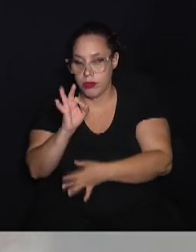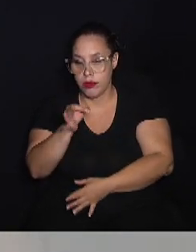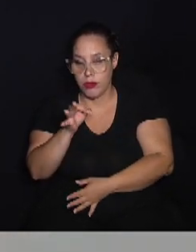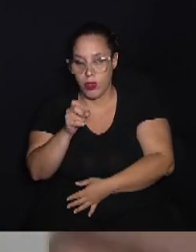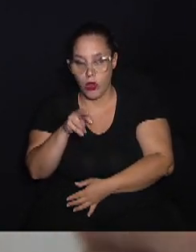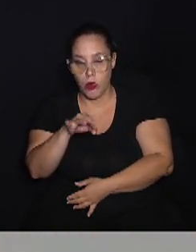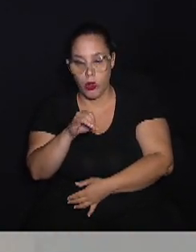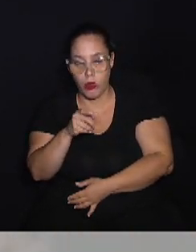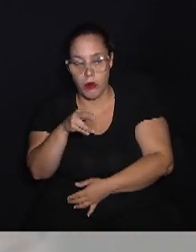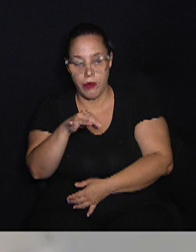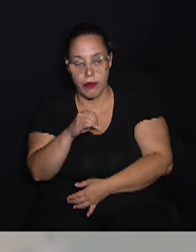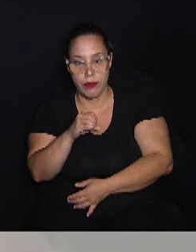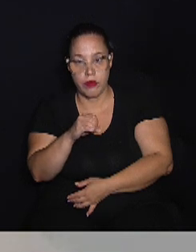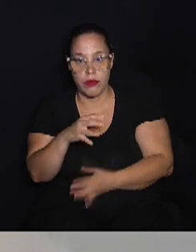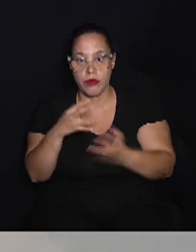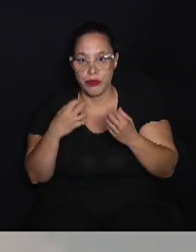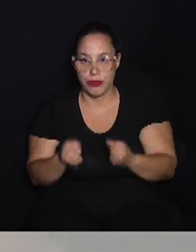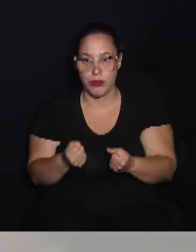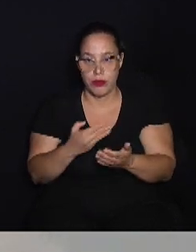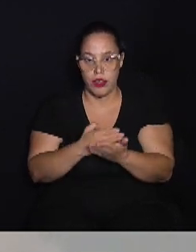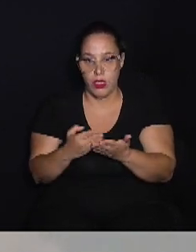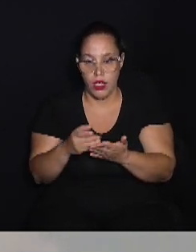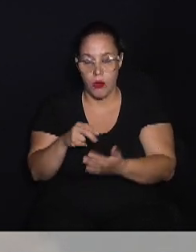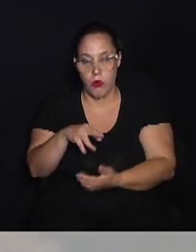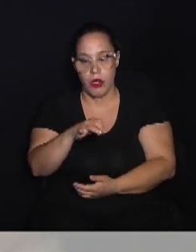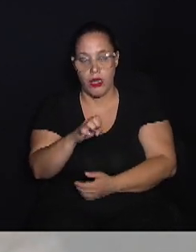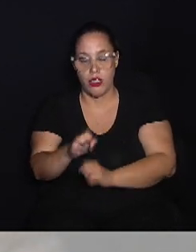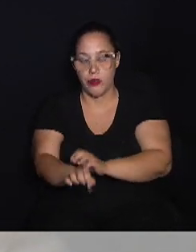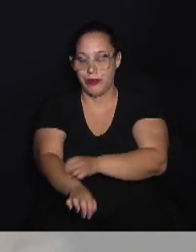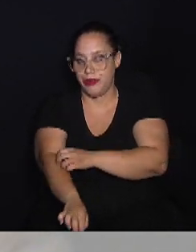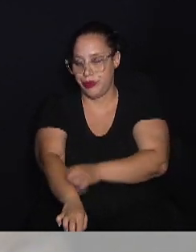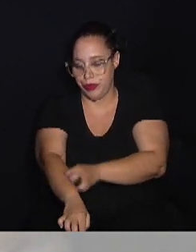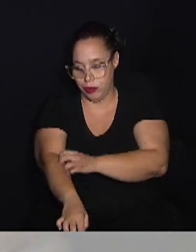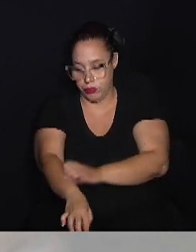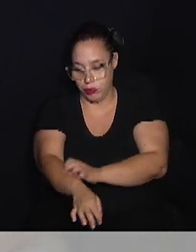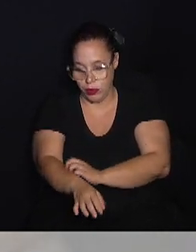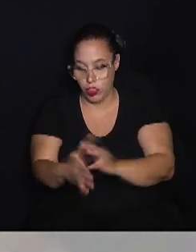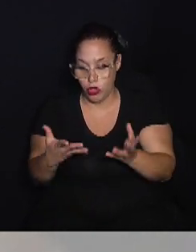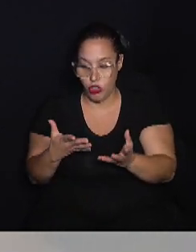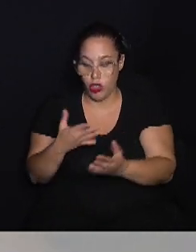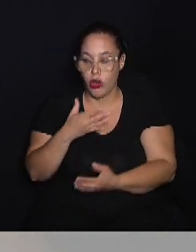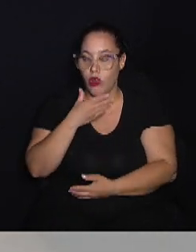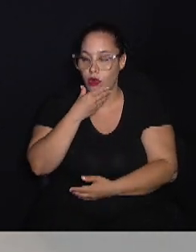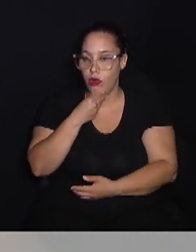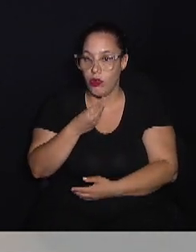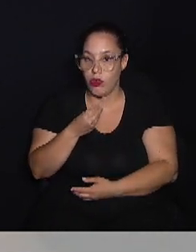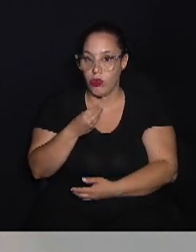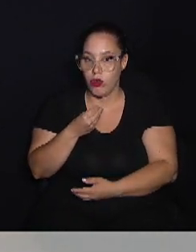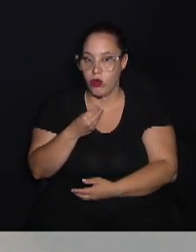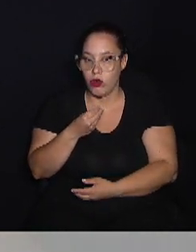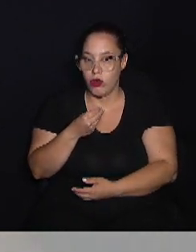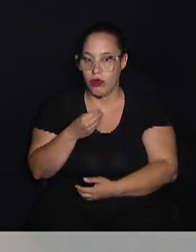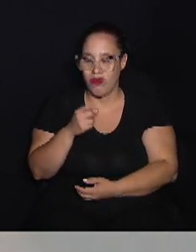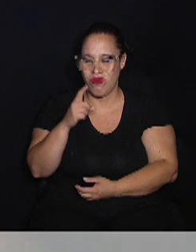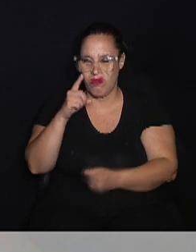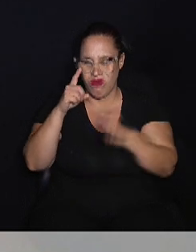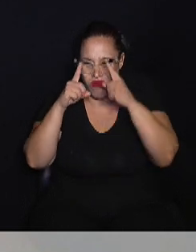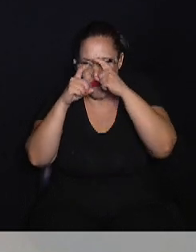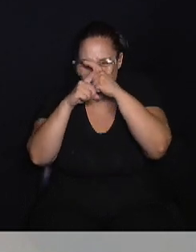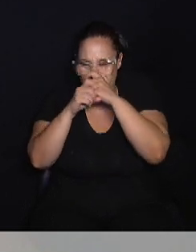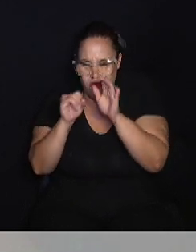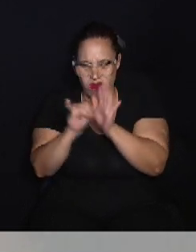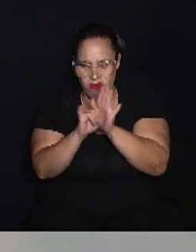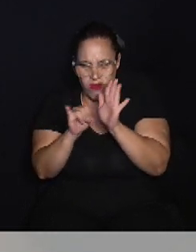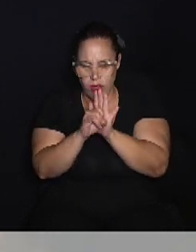broto mamário que ele pega aí o início da puberdade já no menino é um pouquinho mais difícil a identificação do